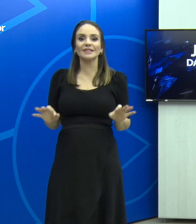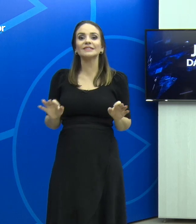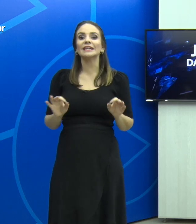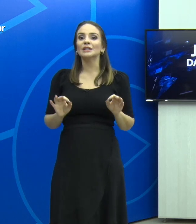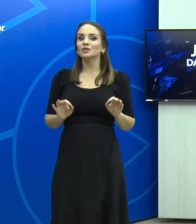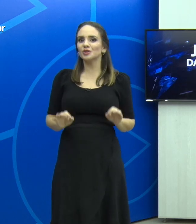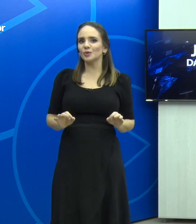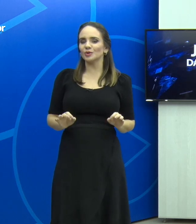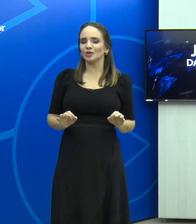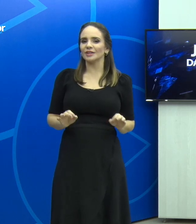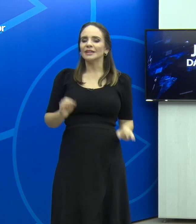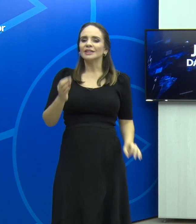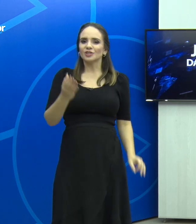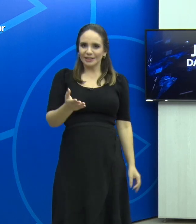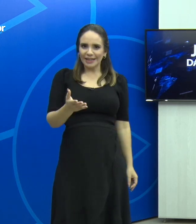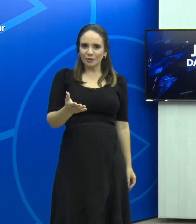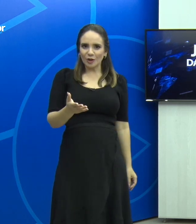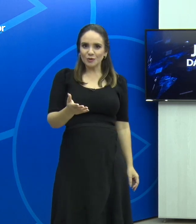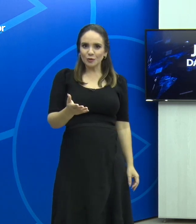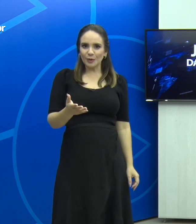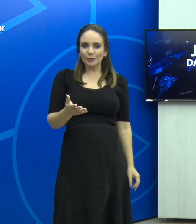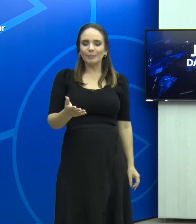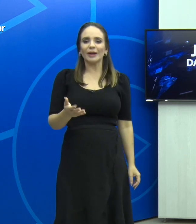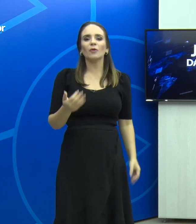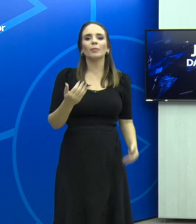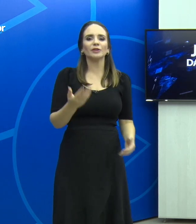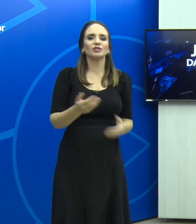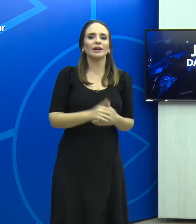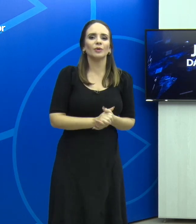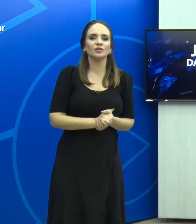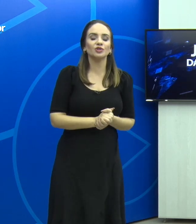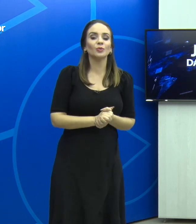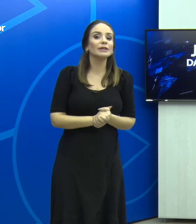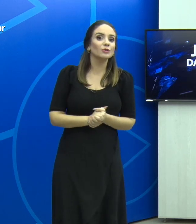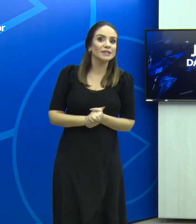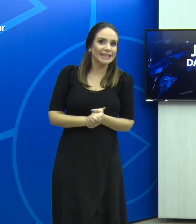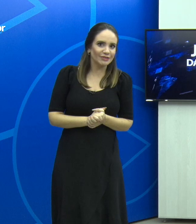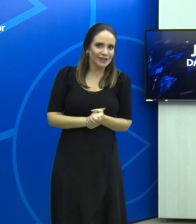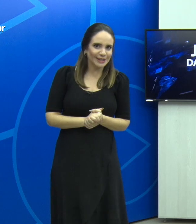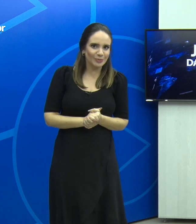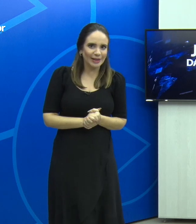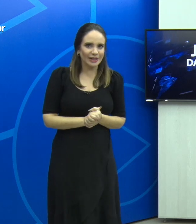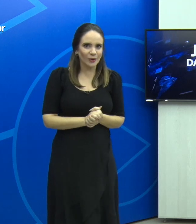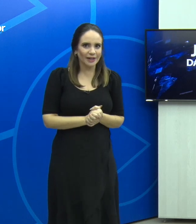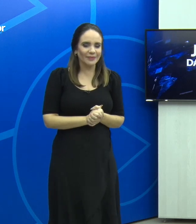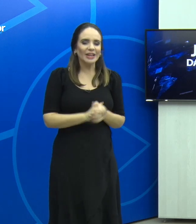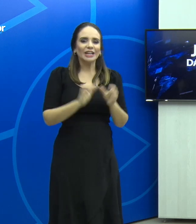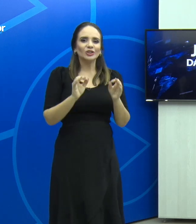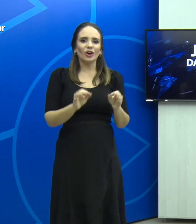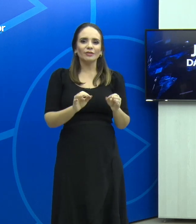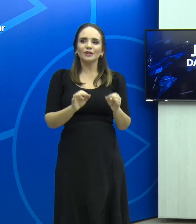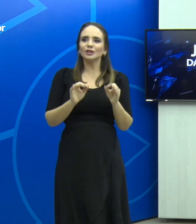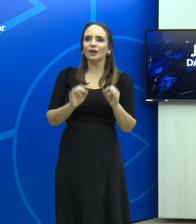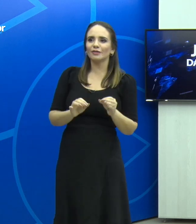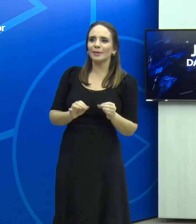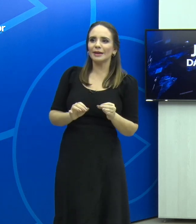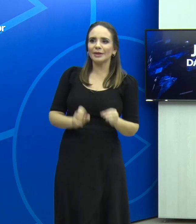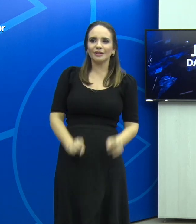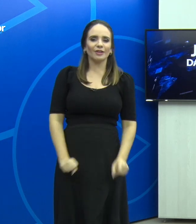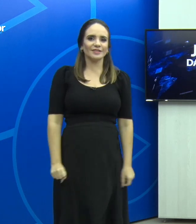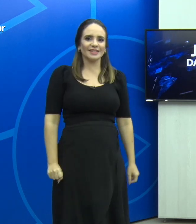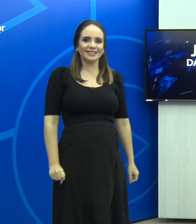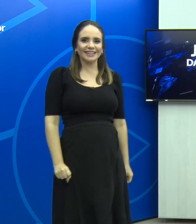notícias de hoje já tem o nosso número para compartilhar com a gente o que você quer ver aqui no play agora